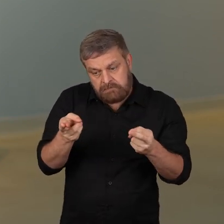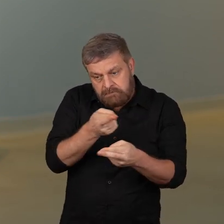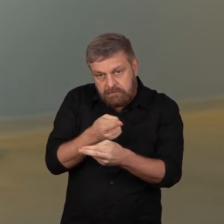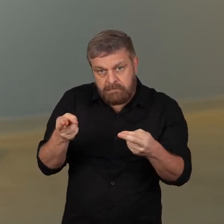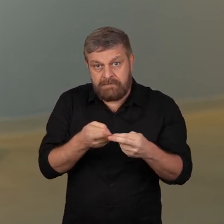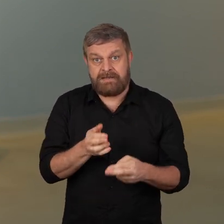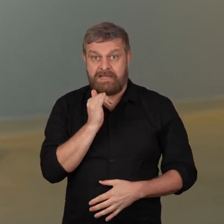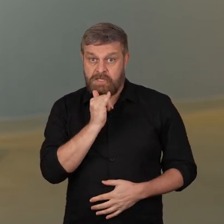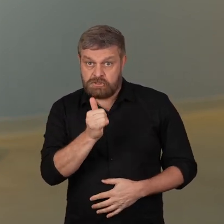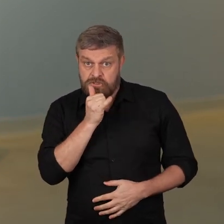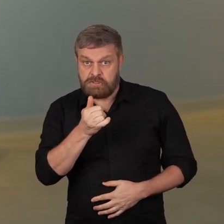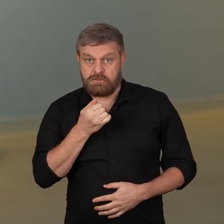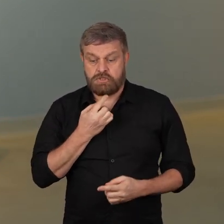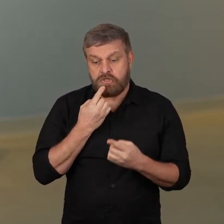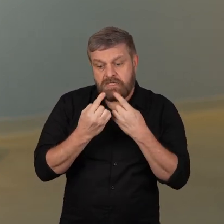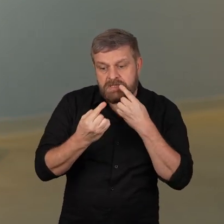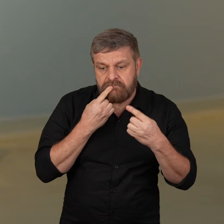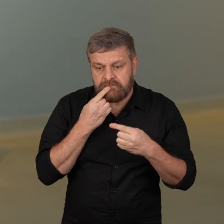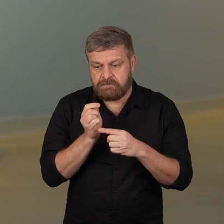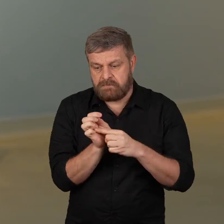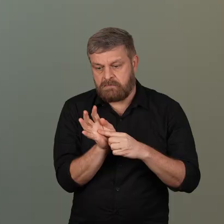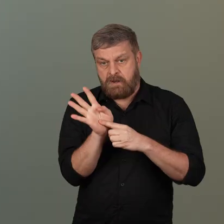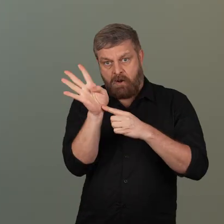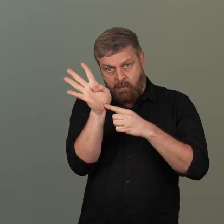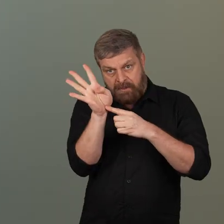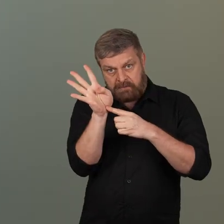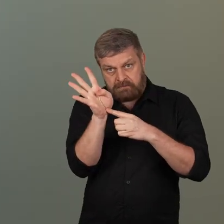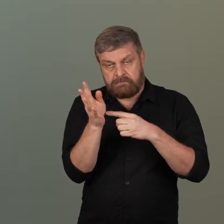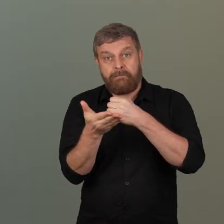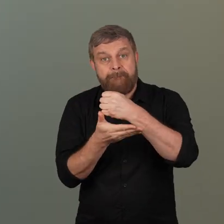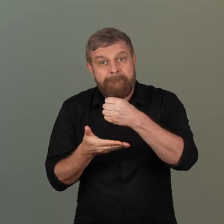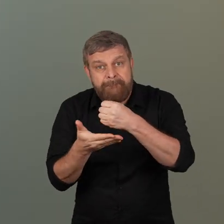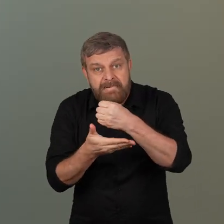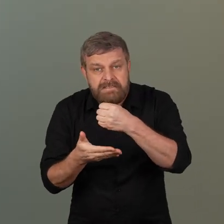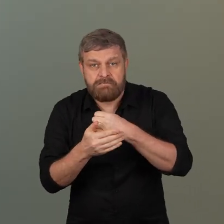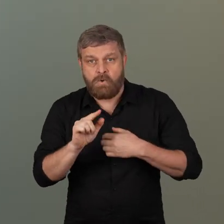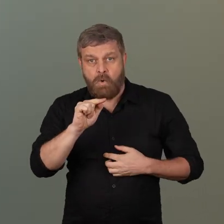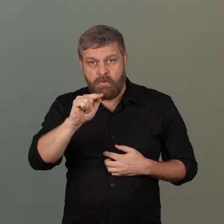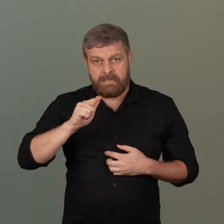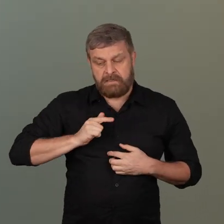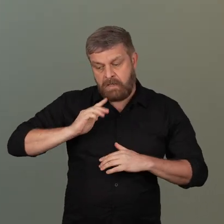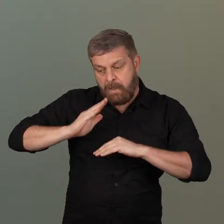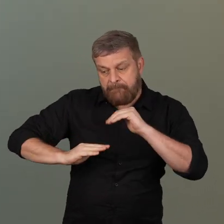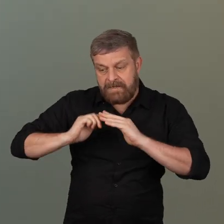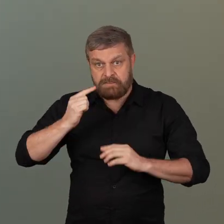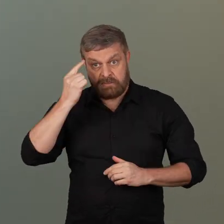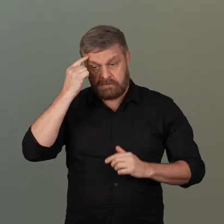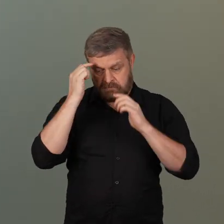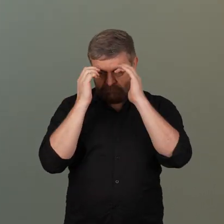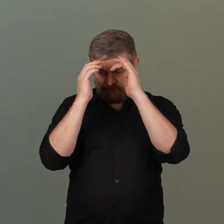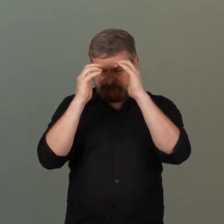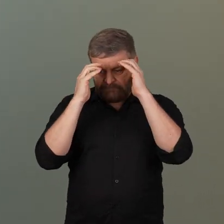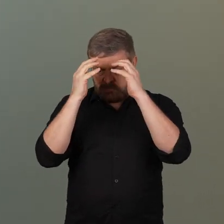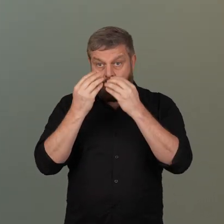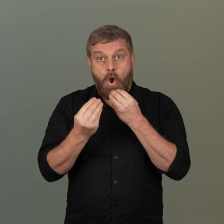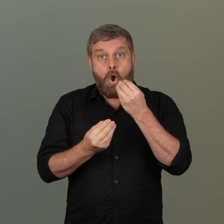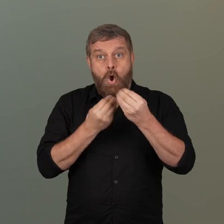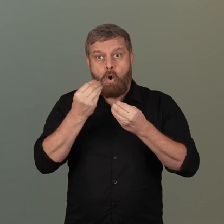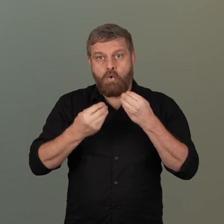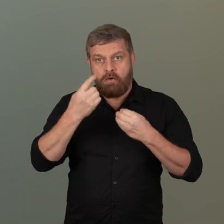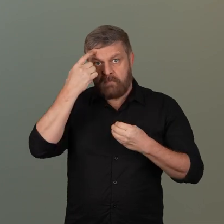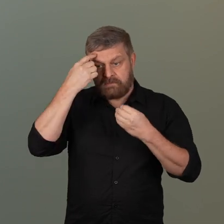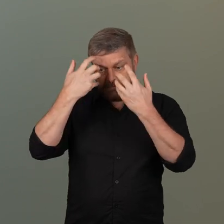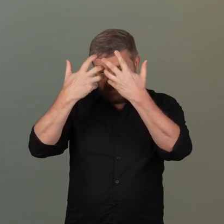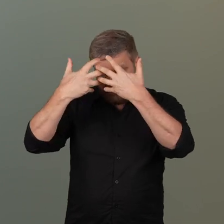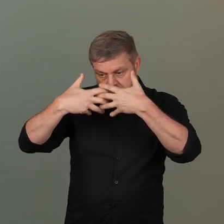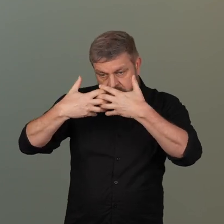se desdobram em outros 4 princípios. Princípios são operadores cognitivos, é o modo complexo